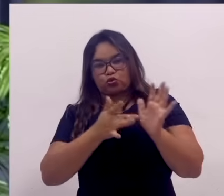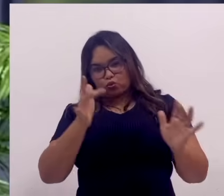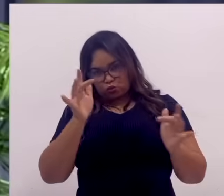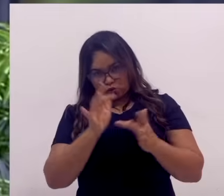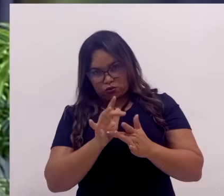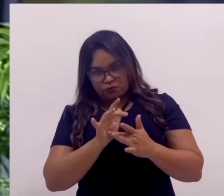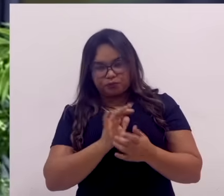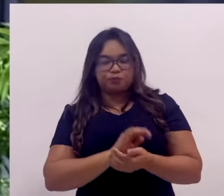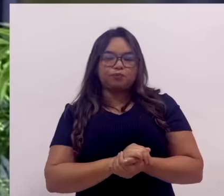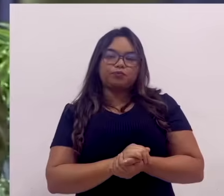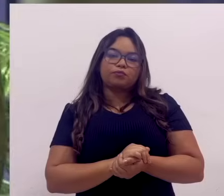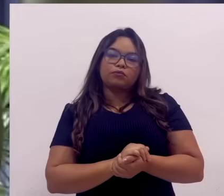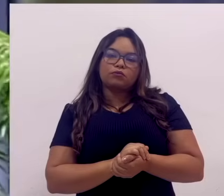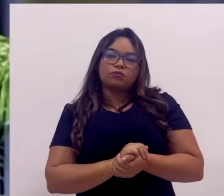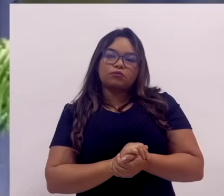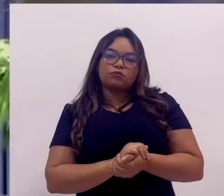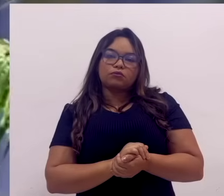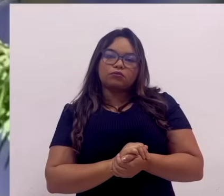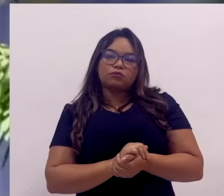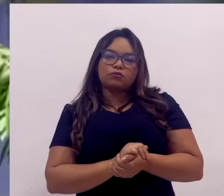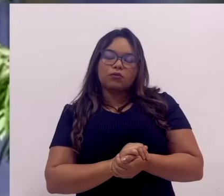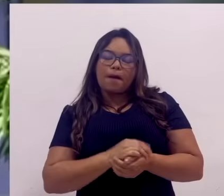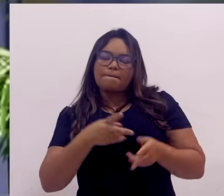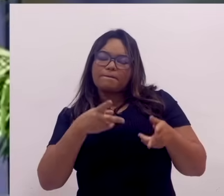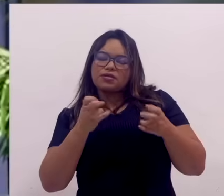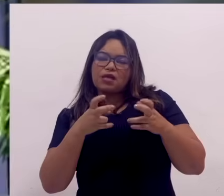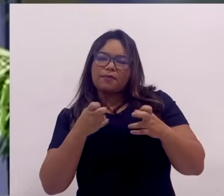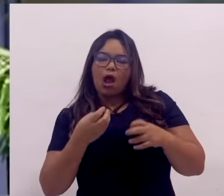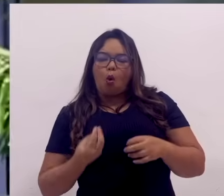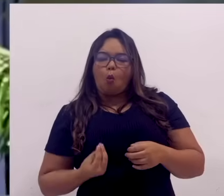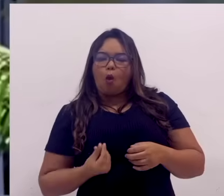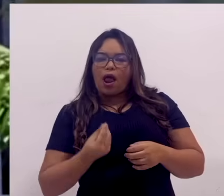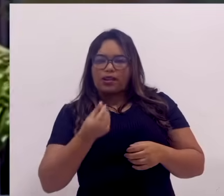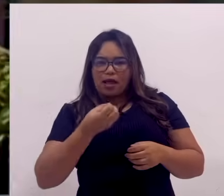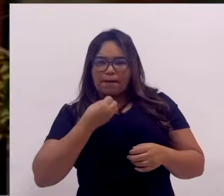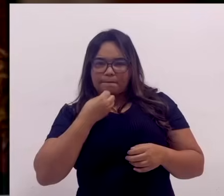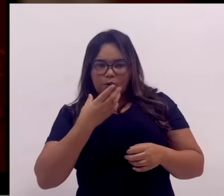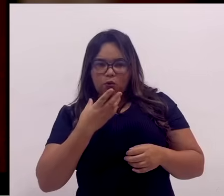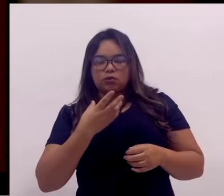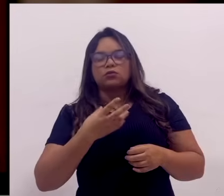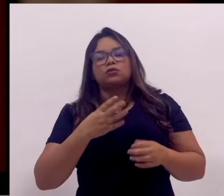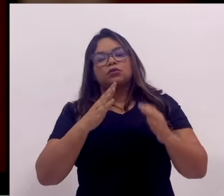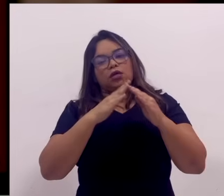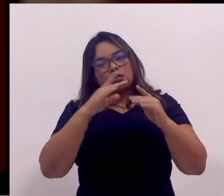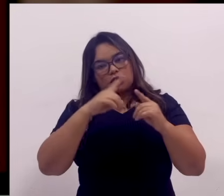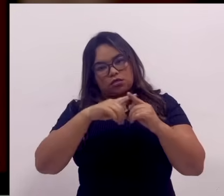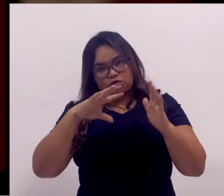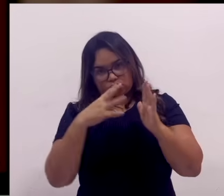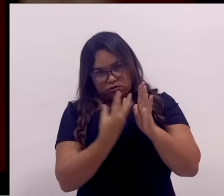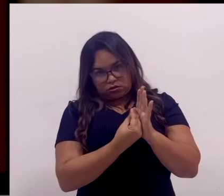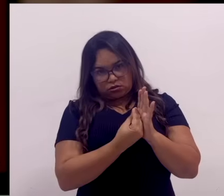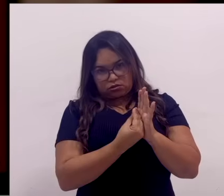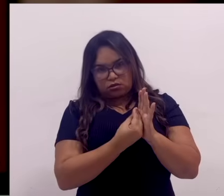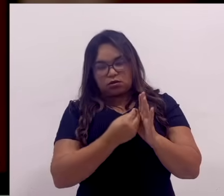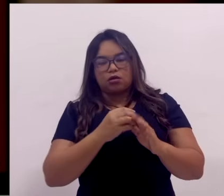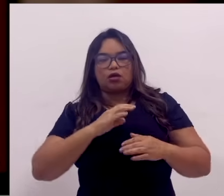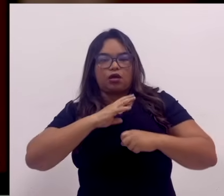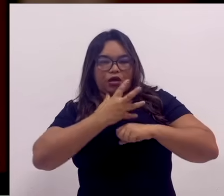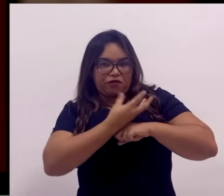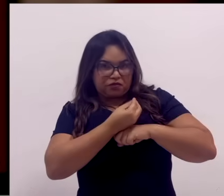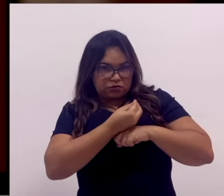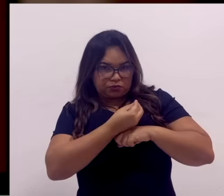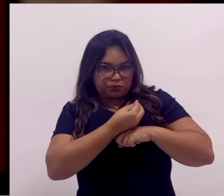era, enquanto aplicamos essas qualidades da igreja à história também. Bem, em